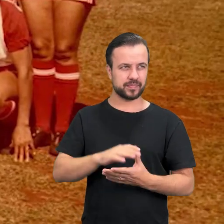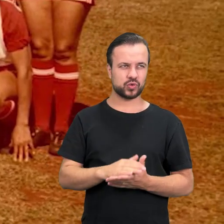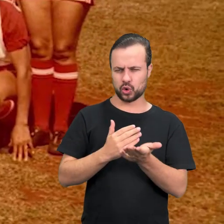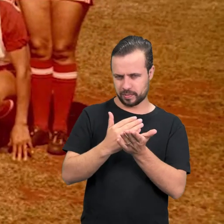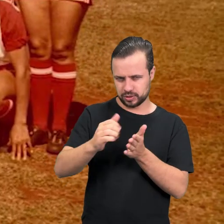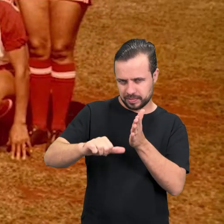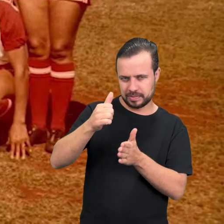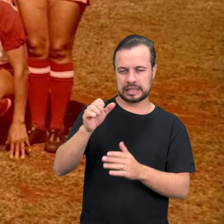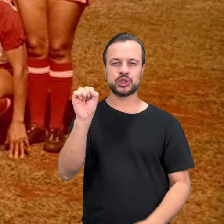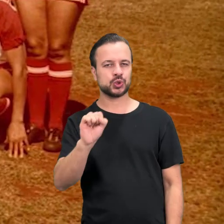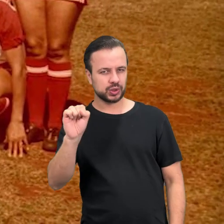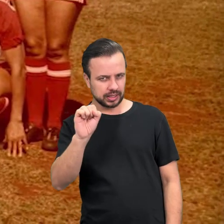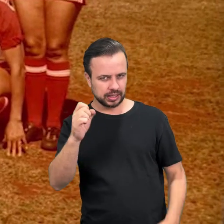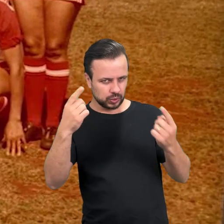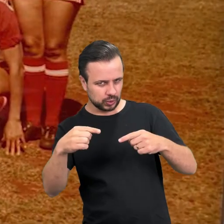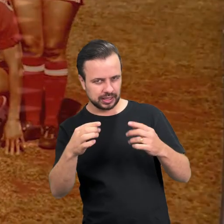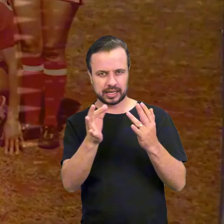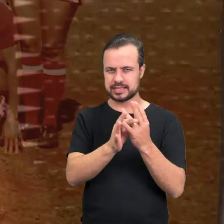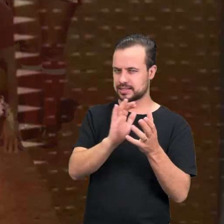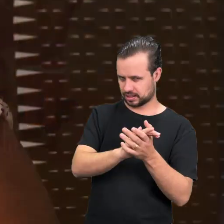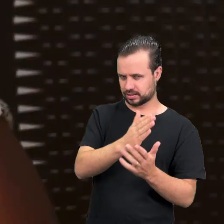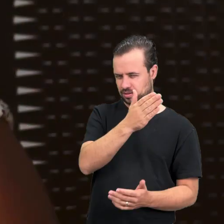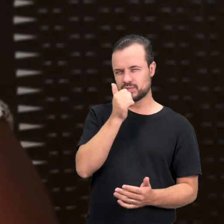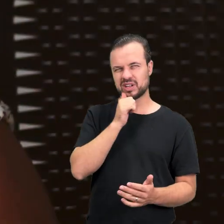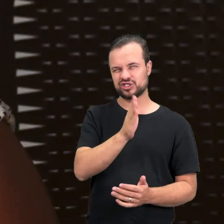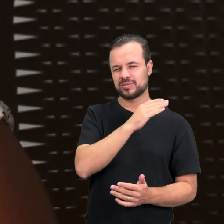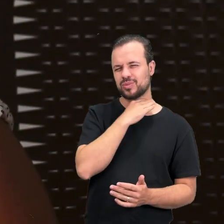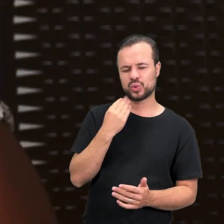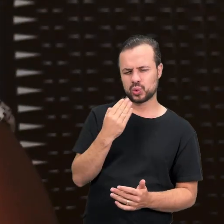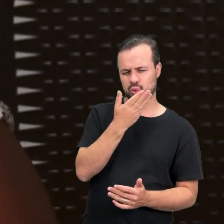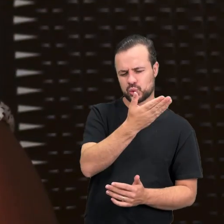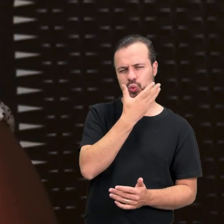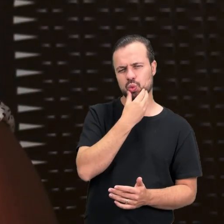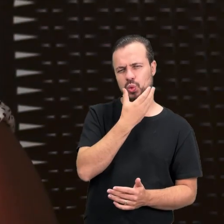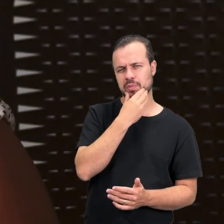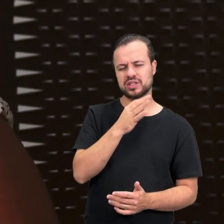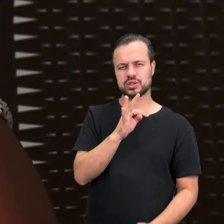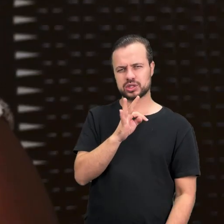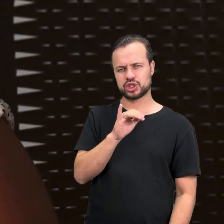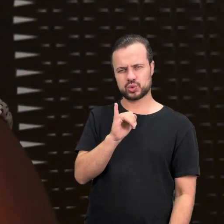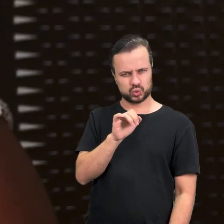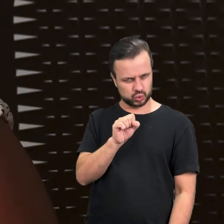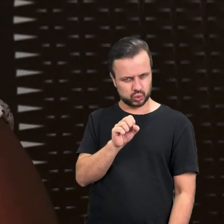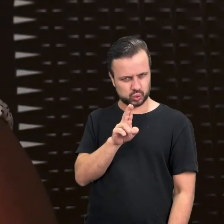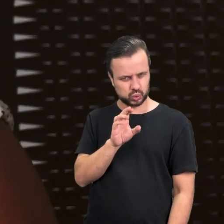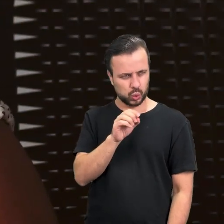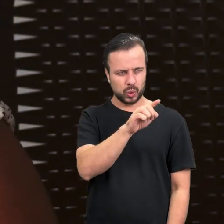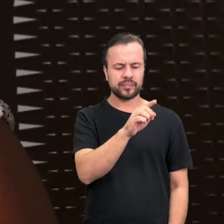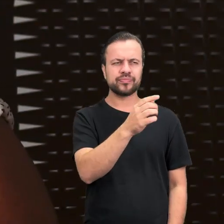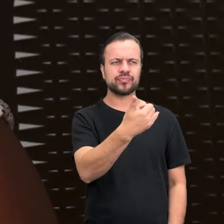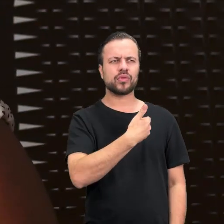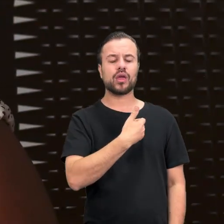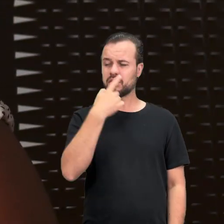contra casada. Foi a mulher do finado Tatsu que promoveu isso pra gente. Aí a gente deu a ideia,